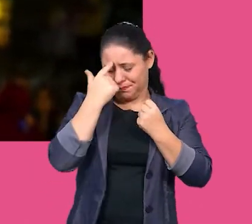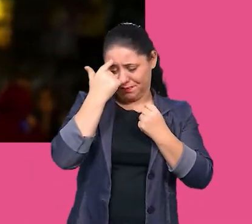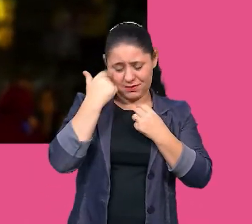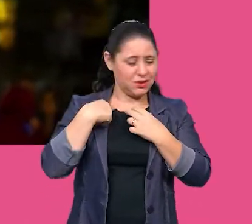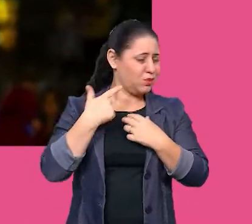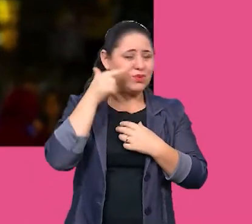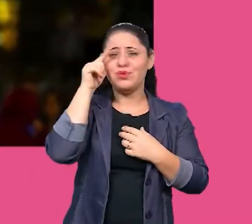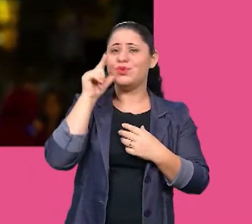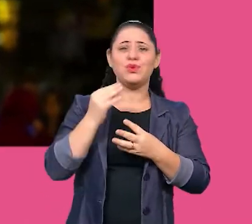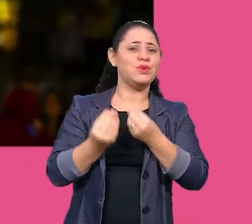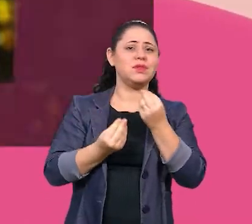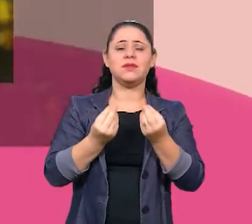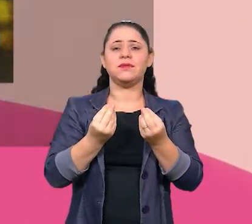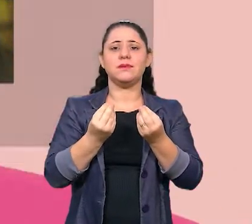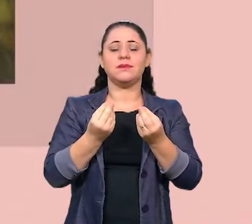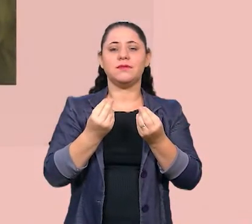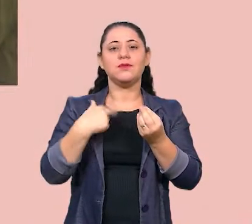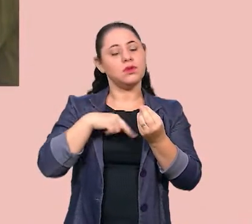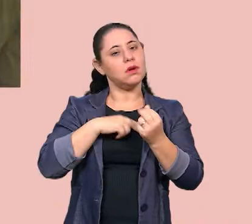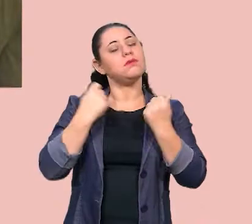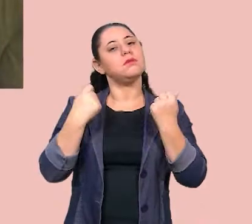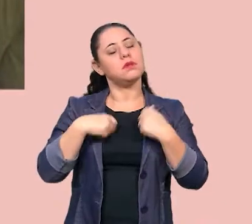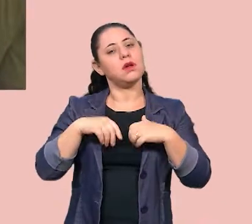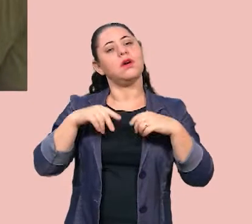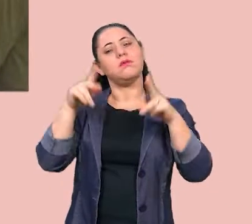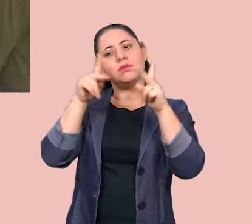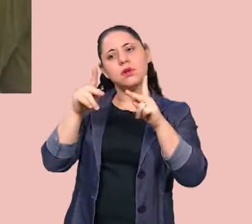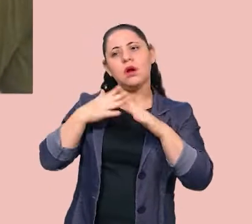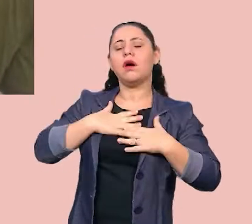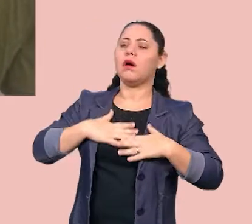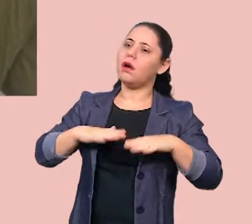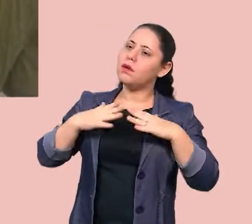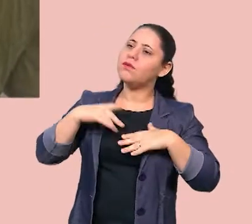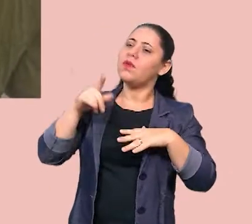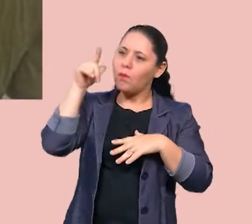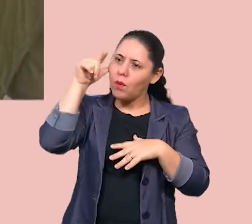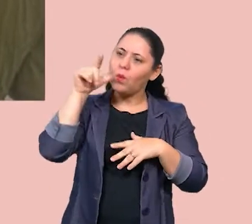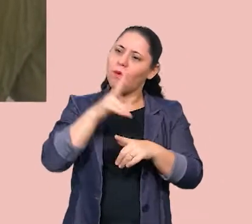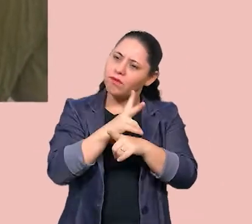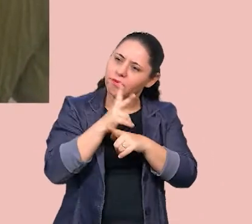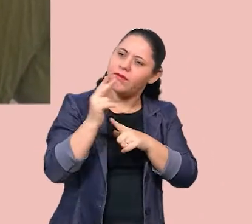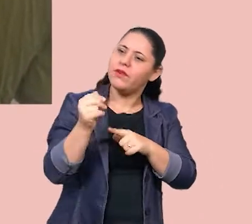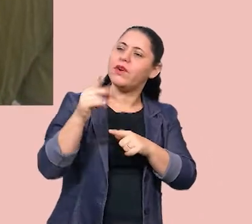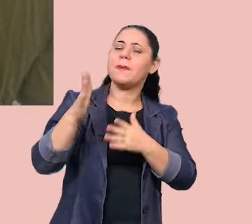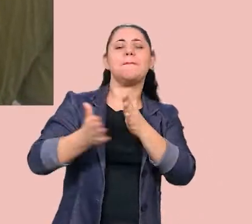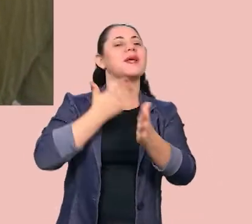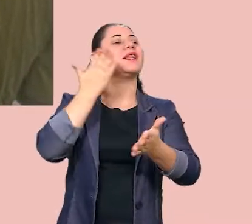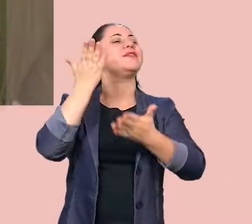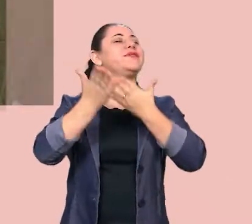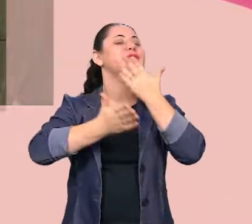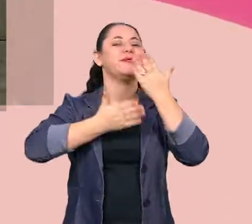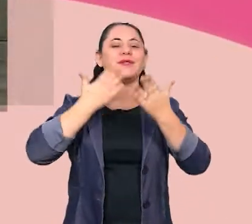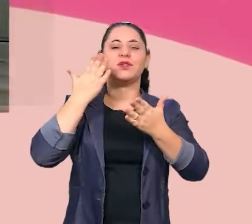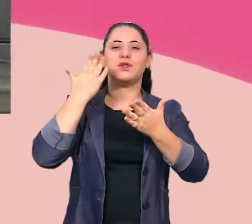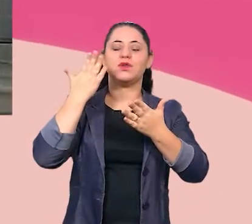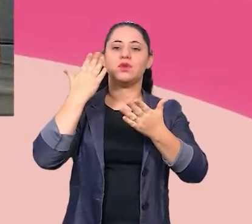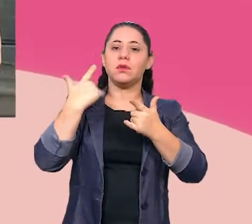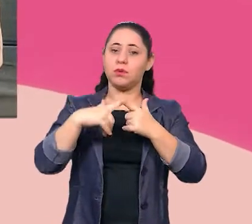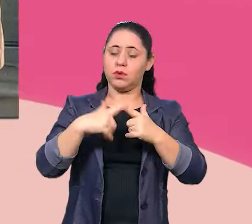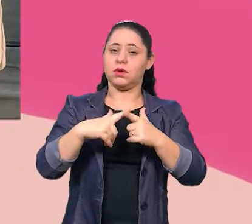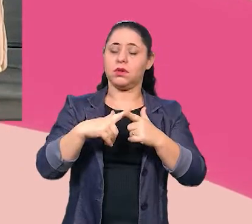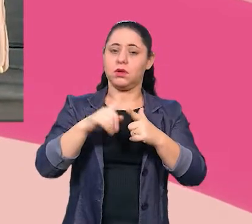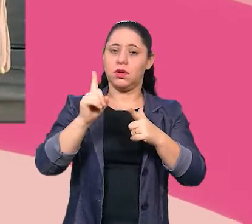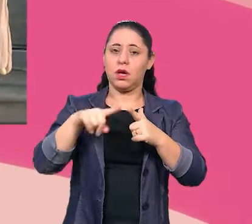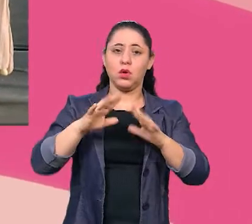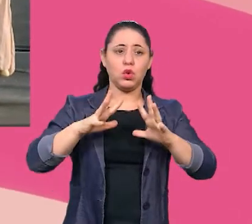das vezes o artista fala, eu não vou conseguir. E a gente tem que passar essa energia, não, você vai conseguir, você é incrível, você é maravilhoso. Porque